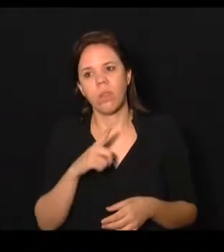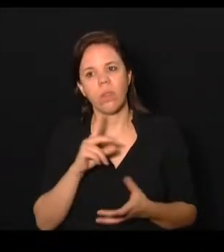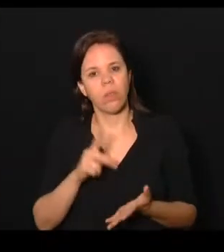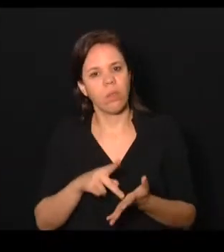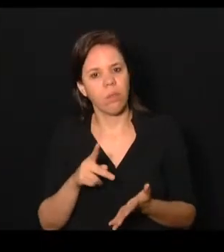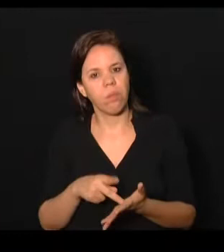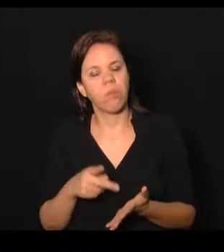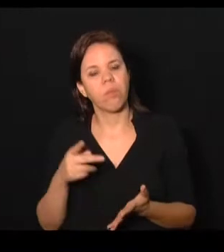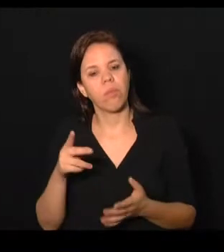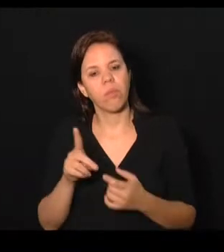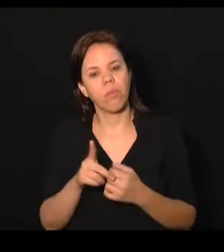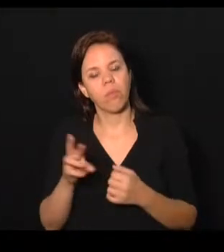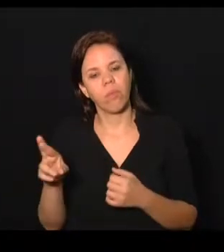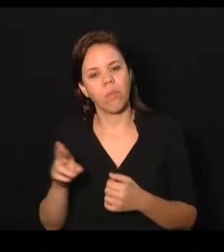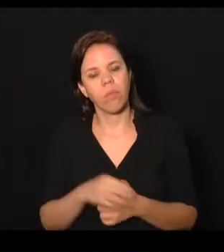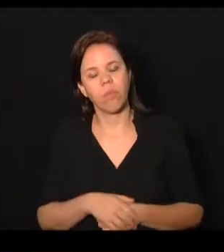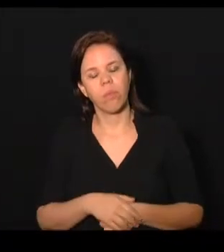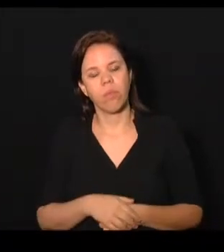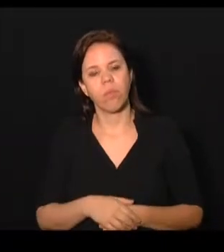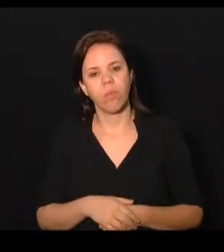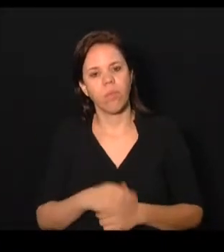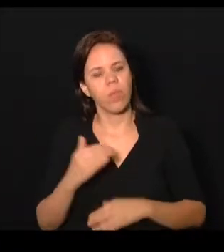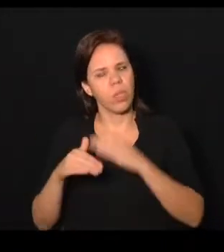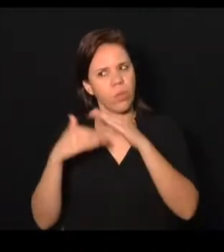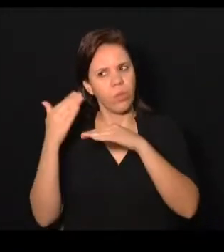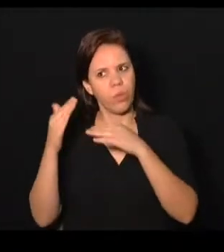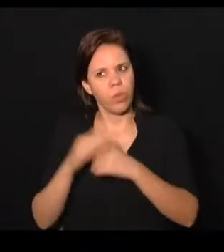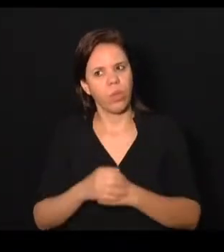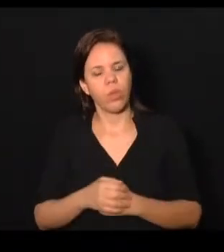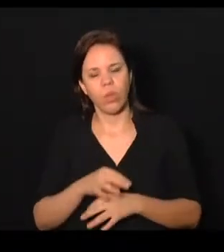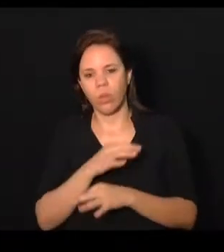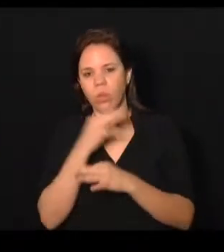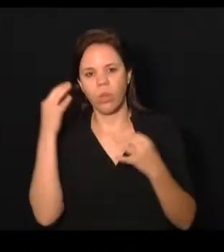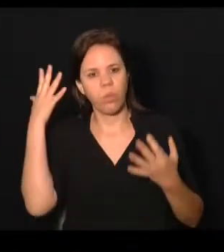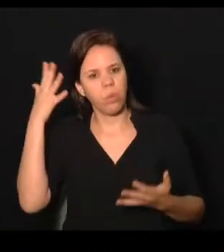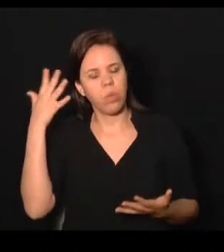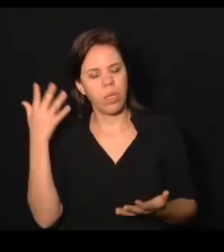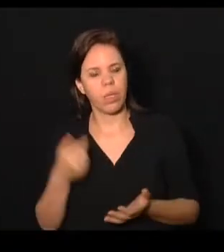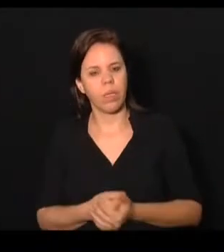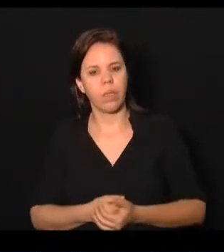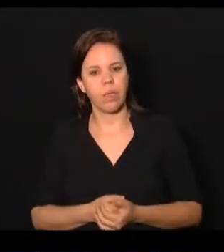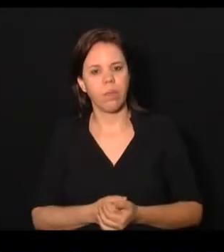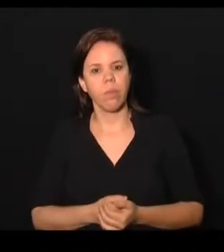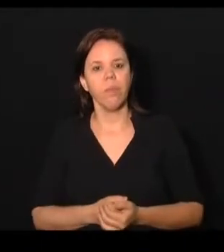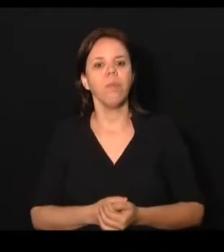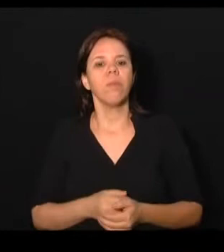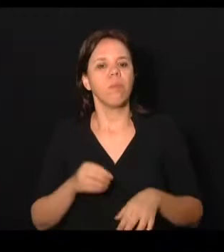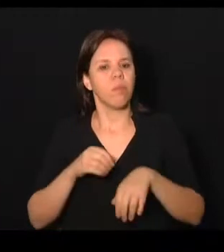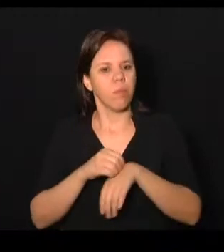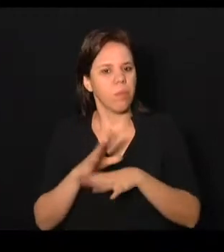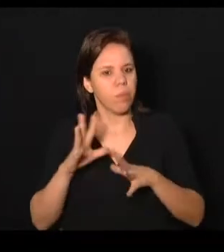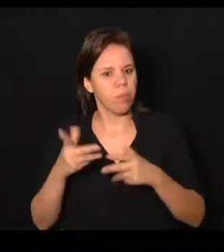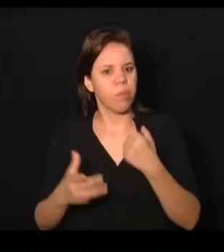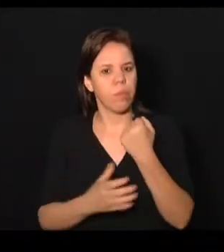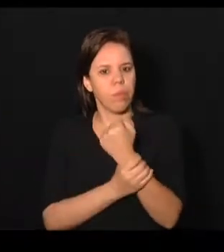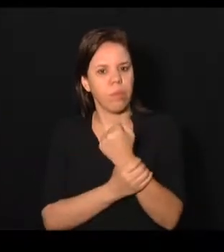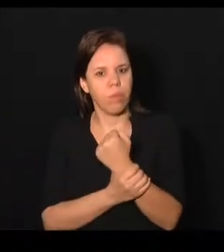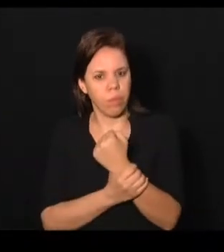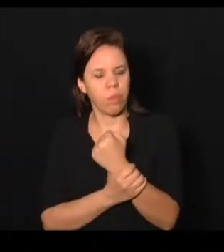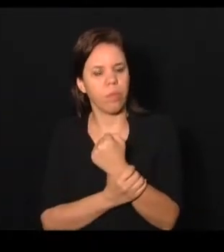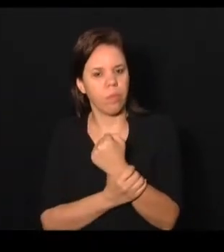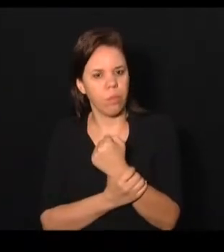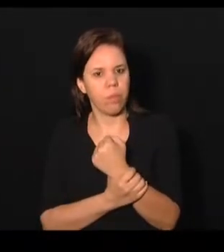a doutora ela desenvolveu uma excelente palestra e trouxe toda essa segurança na